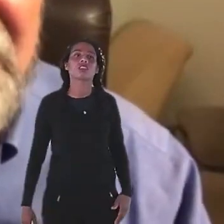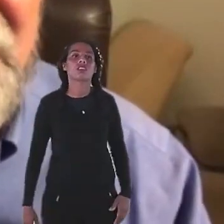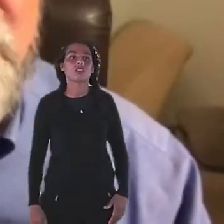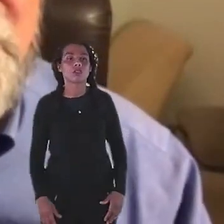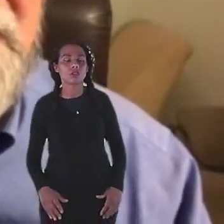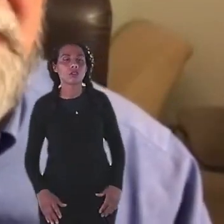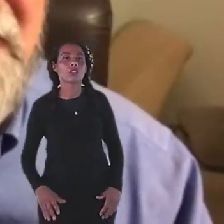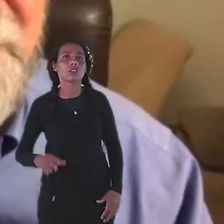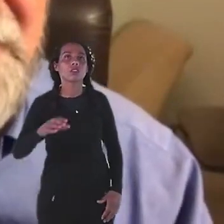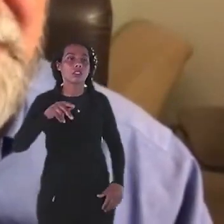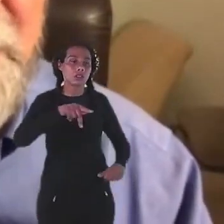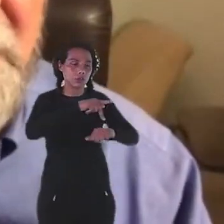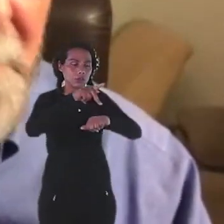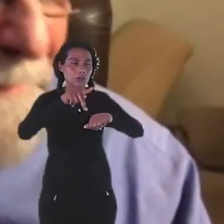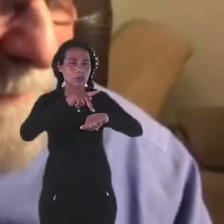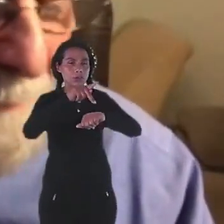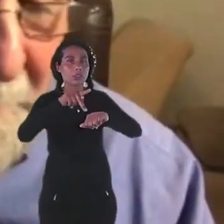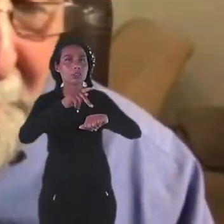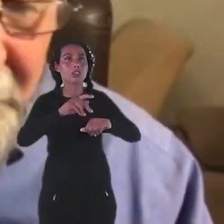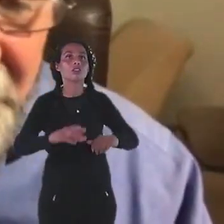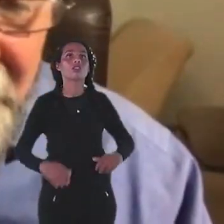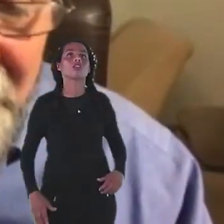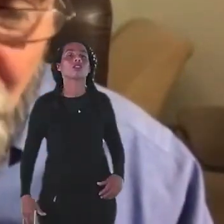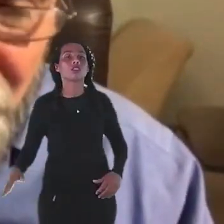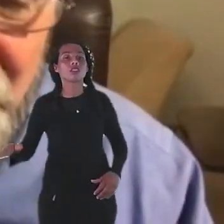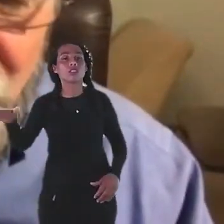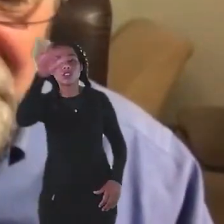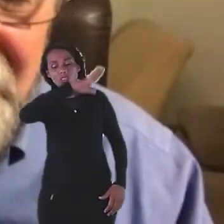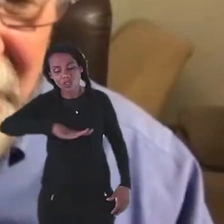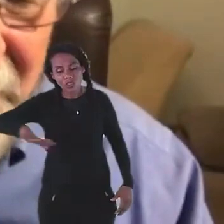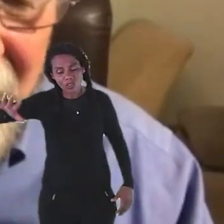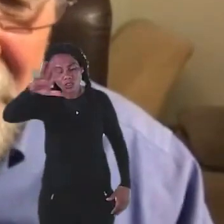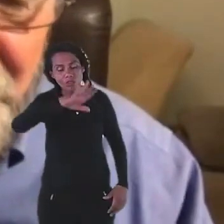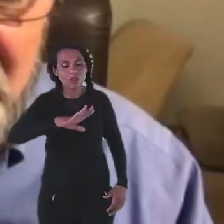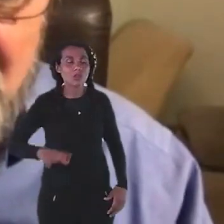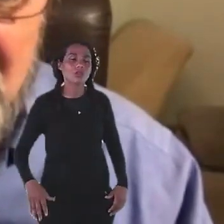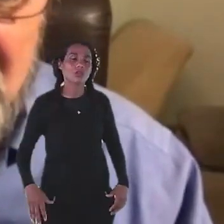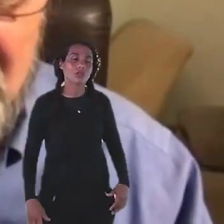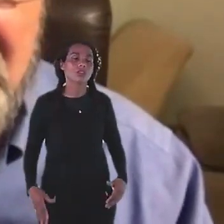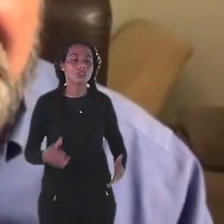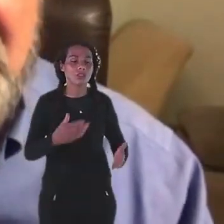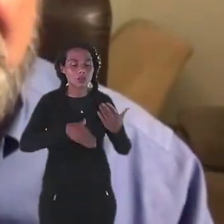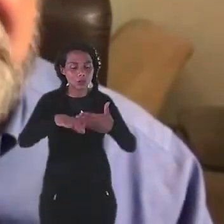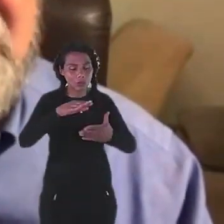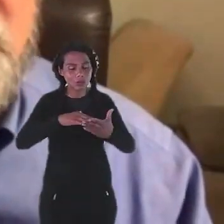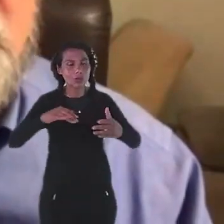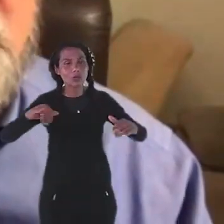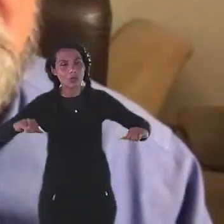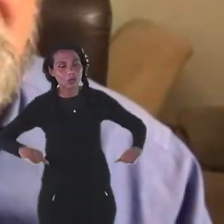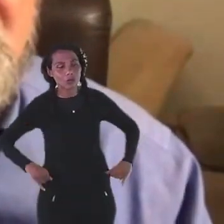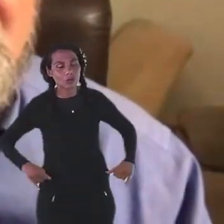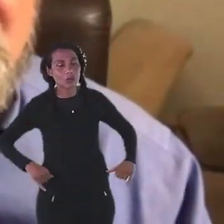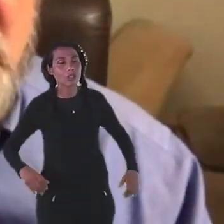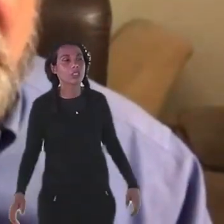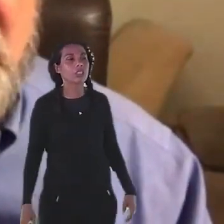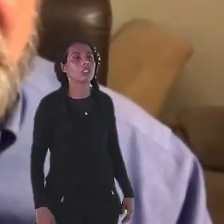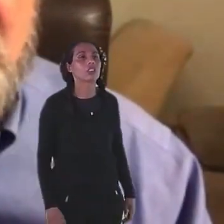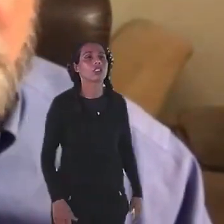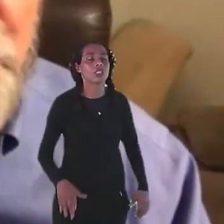Cada país tem a sua abordagem para esses problemas. Então, se qualquer coisa, essa pandemia me